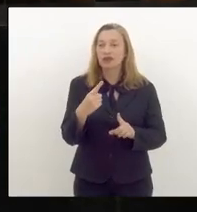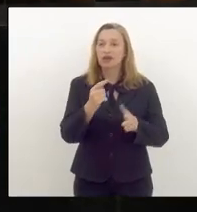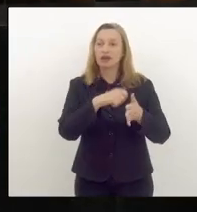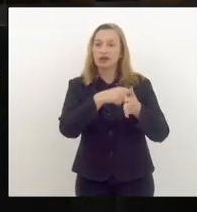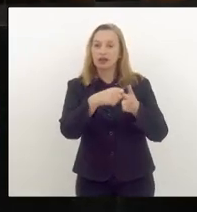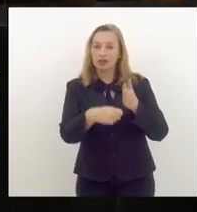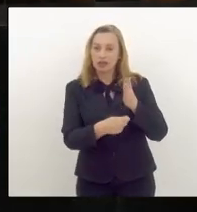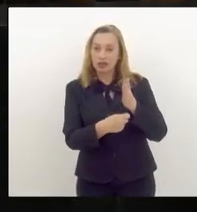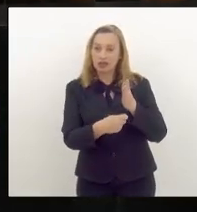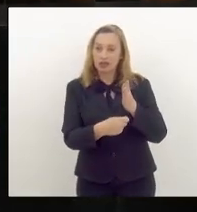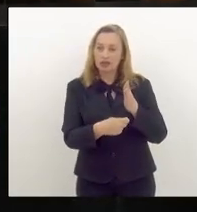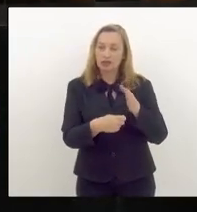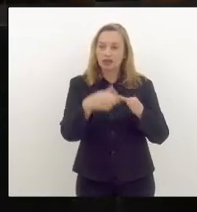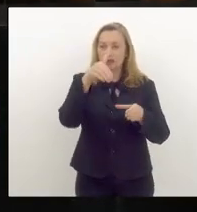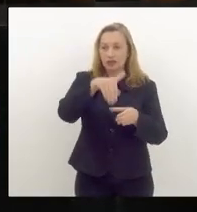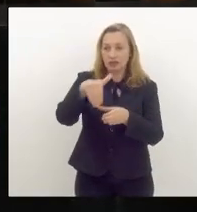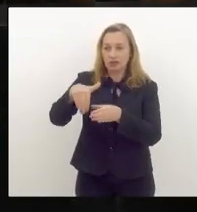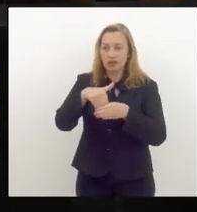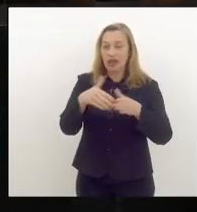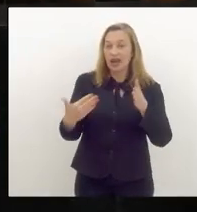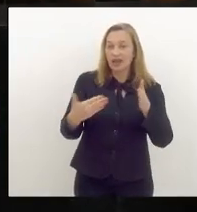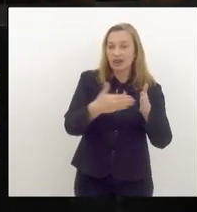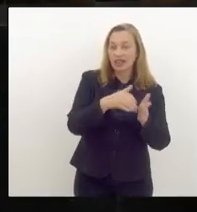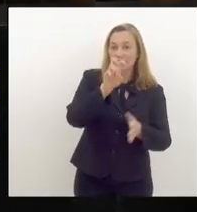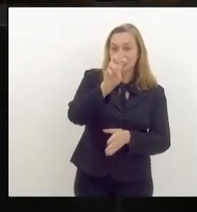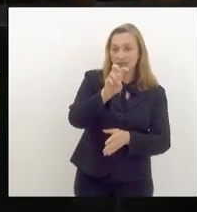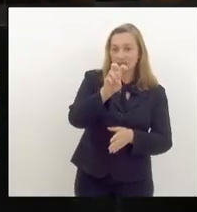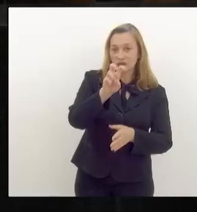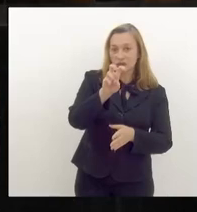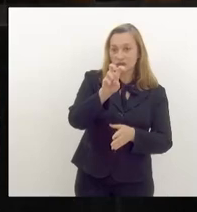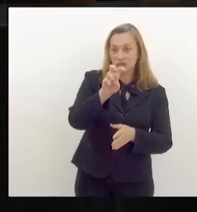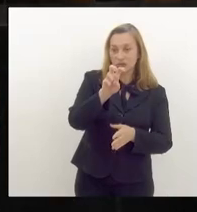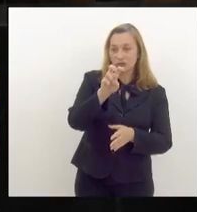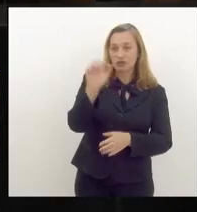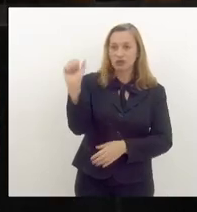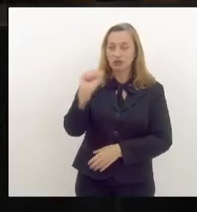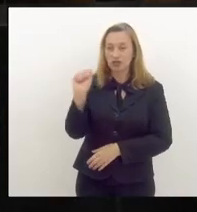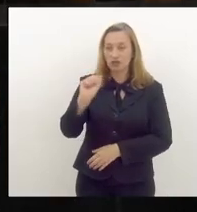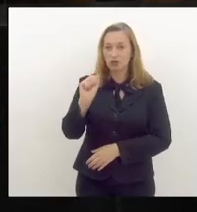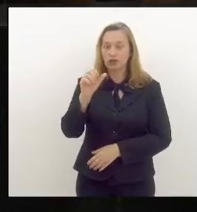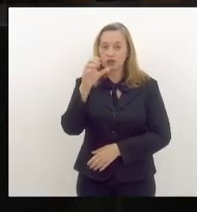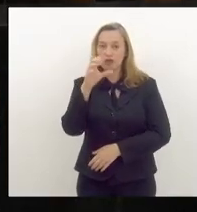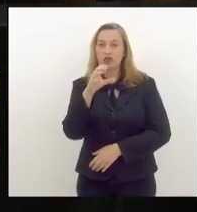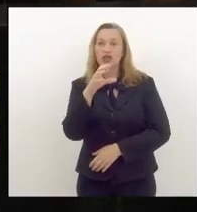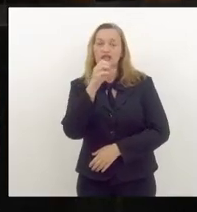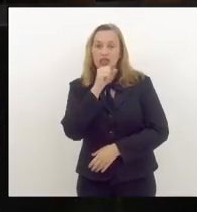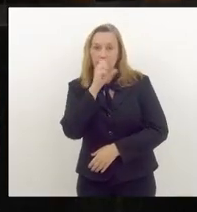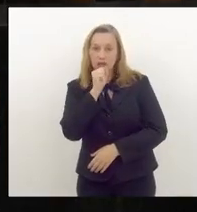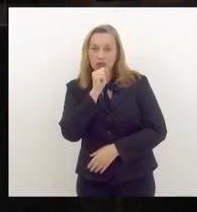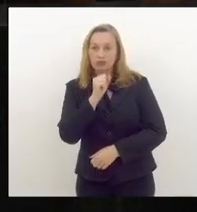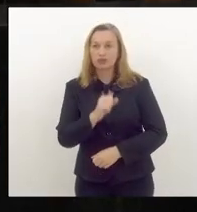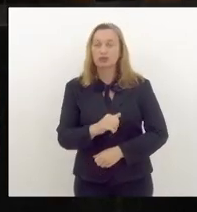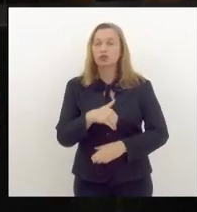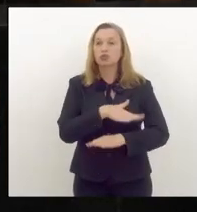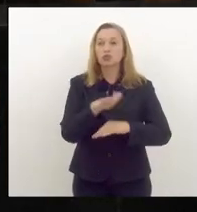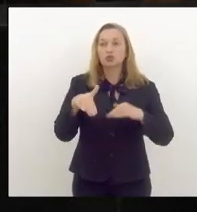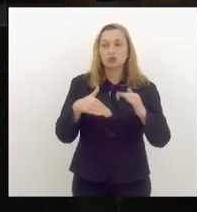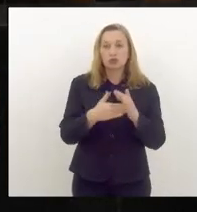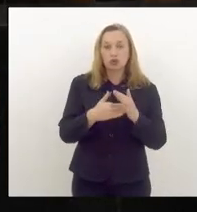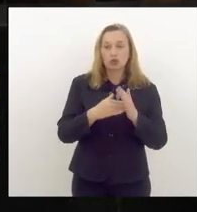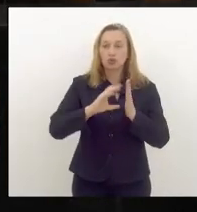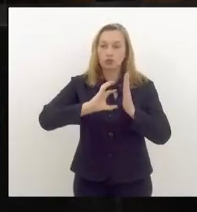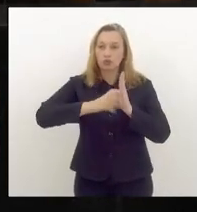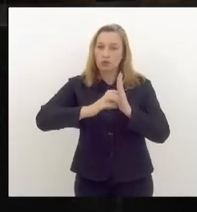eleitoral até cinco de agosto sábado todos os